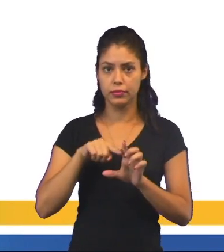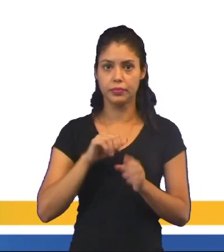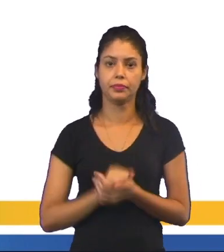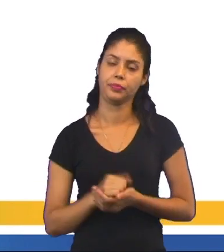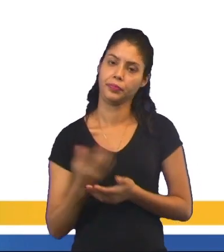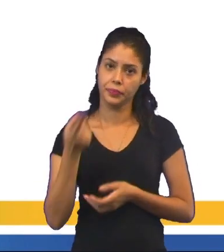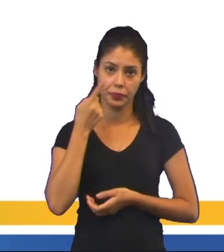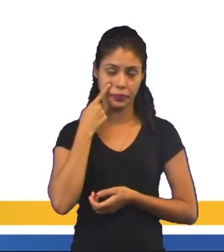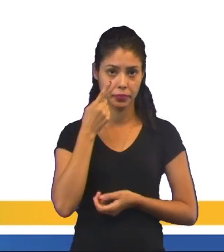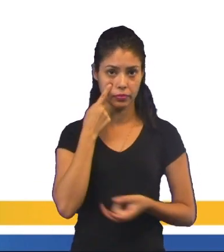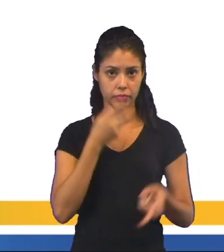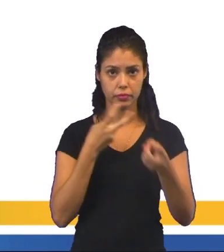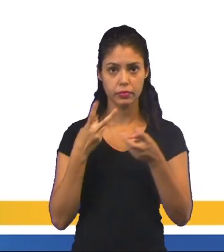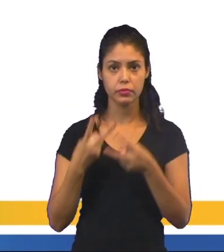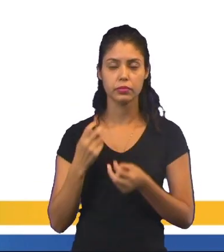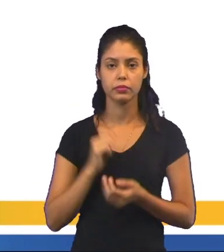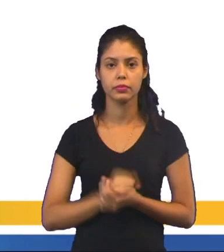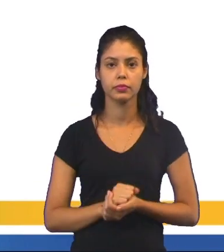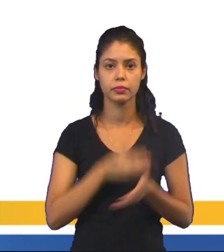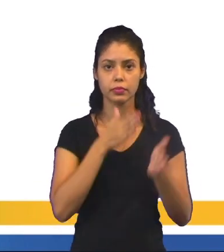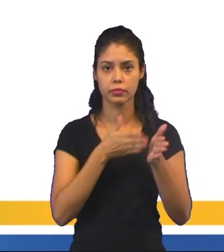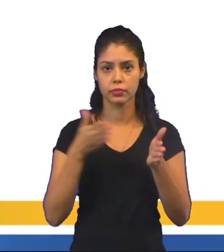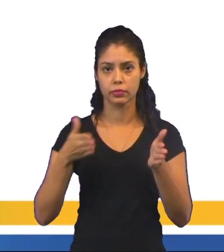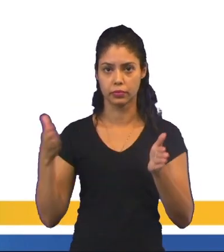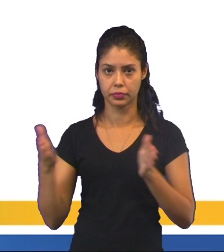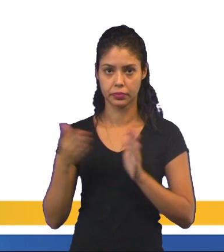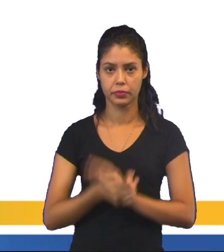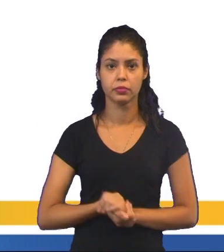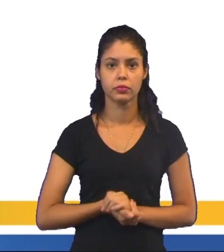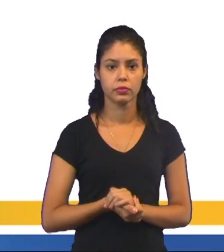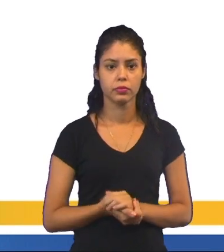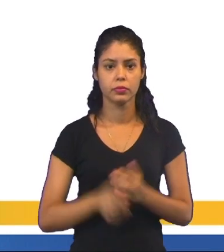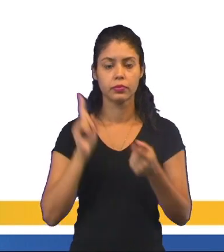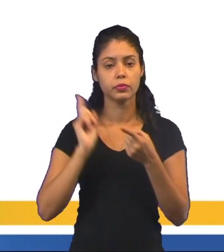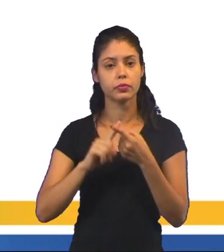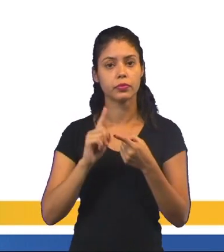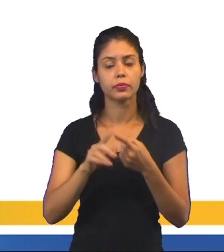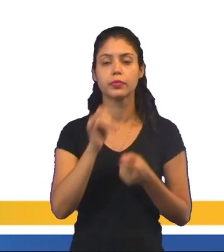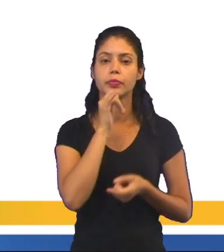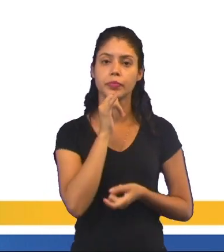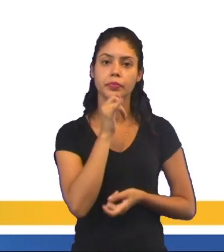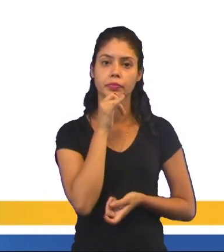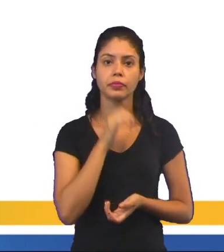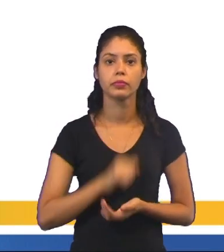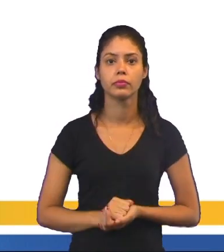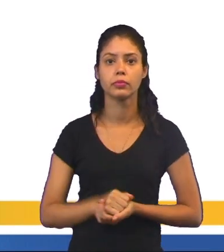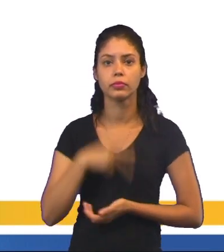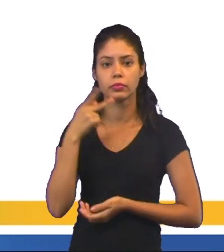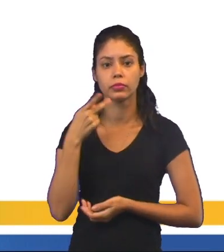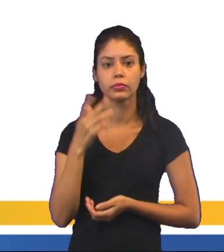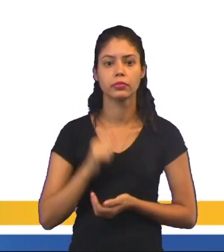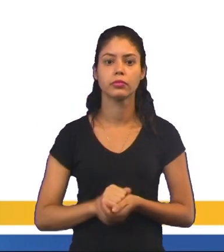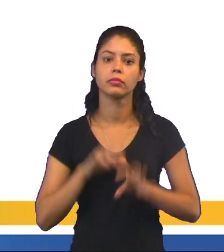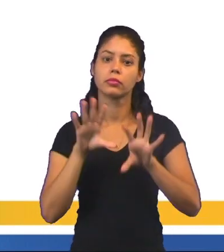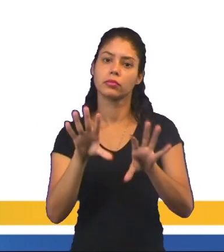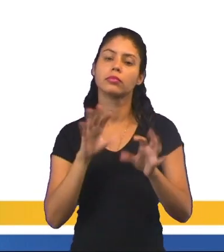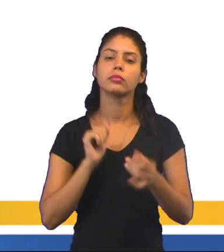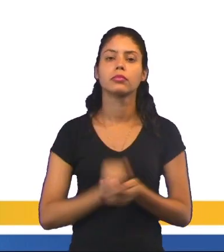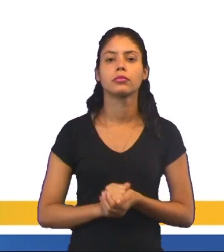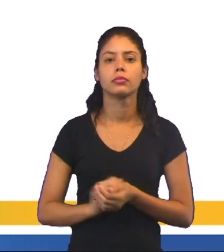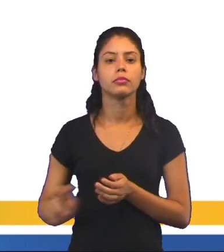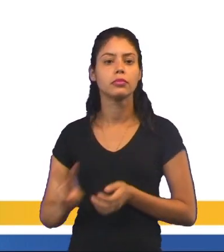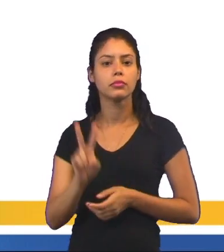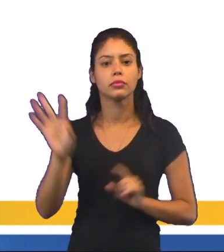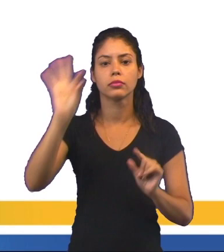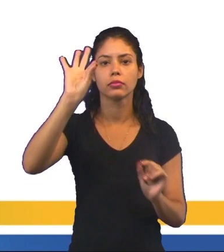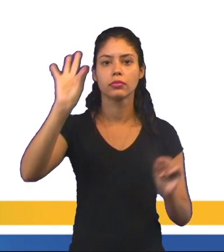Então vamos observar passo a passo no primeiro exemplo ele vai dizer nesse exemplo